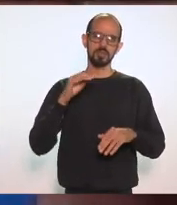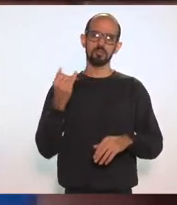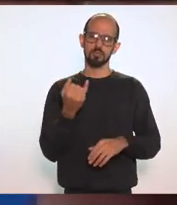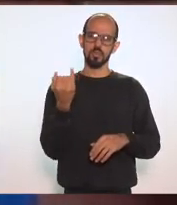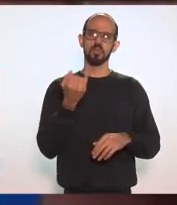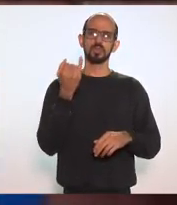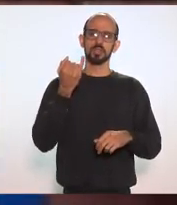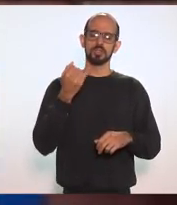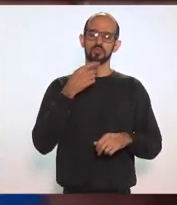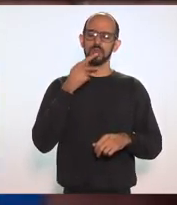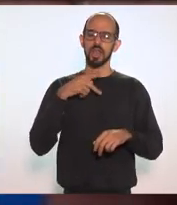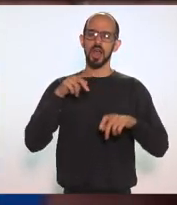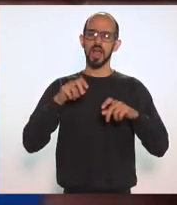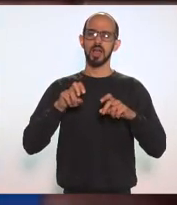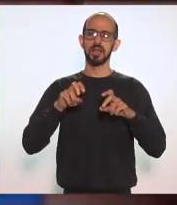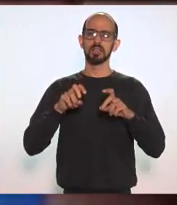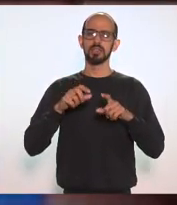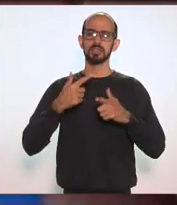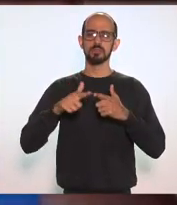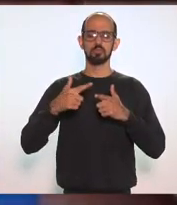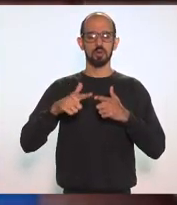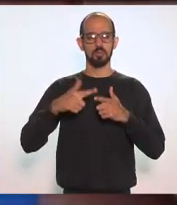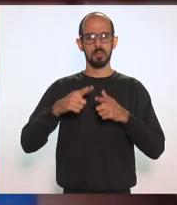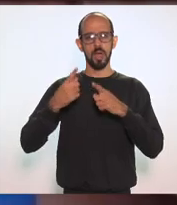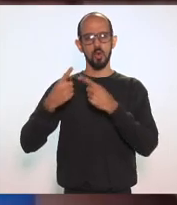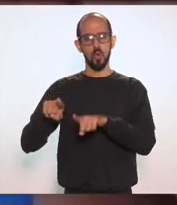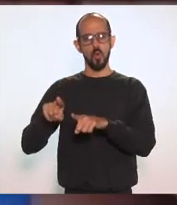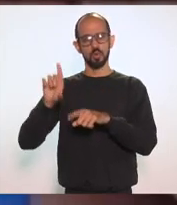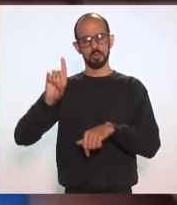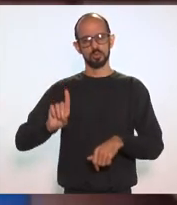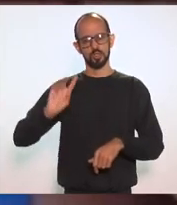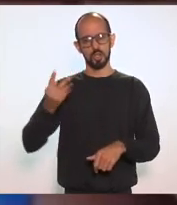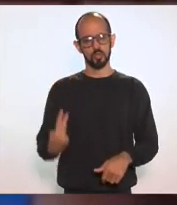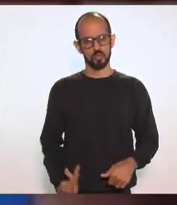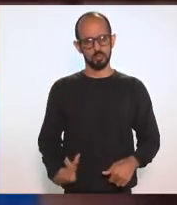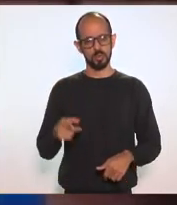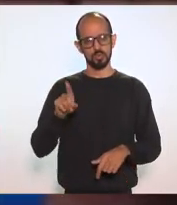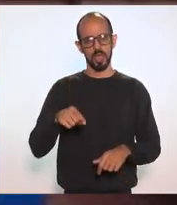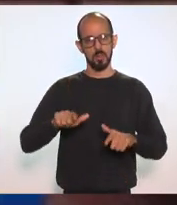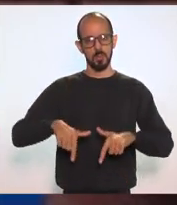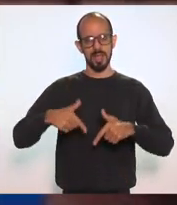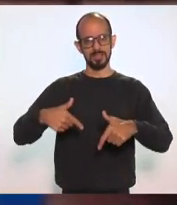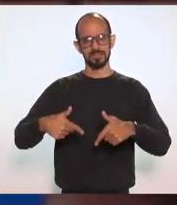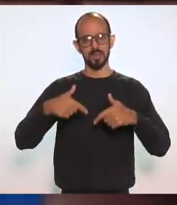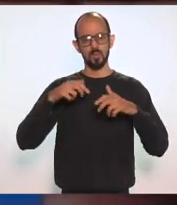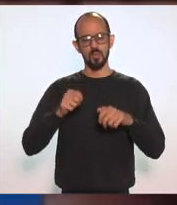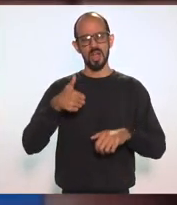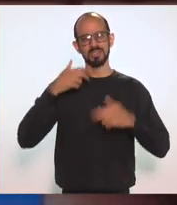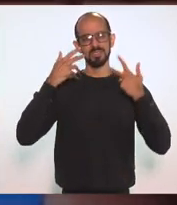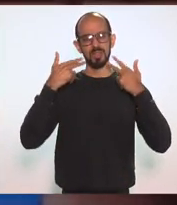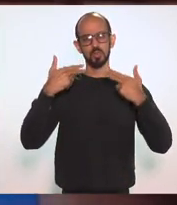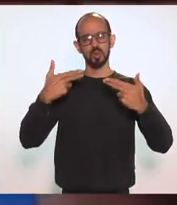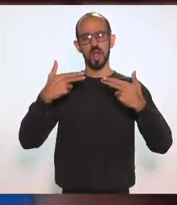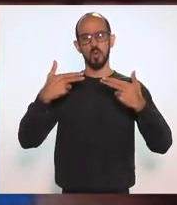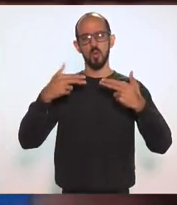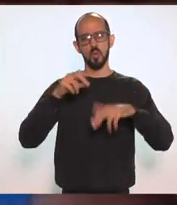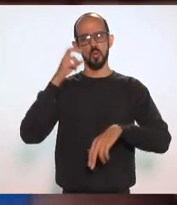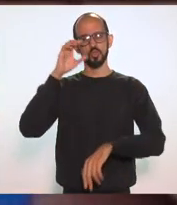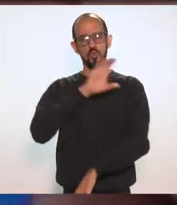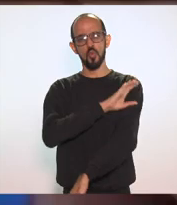Brasil a violação dos direitos humanos são quase que uma ação natural e cultural, principalmente